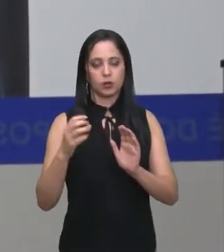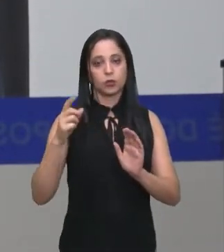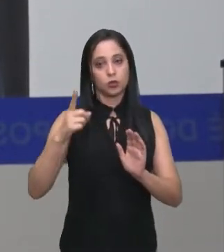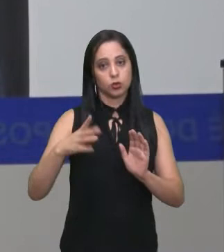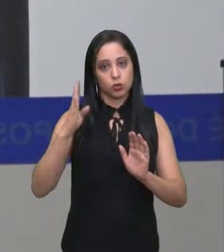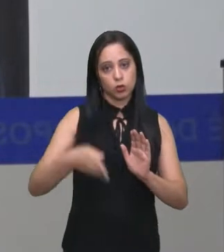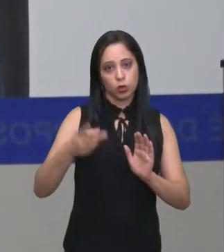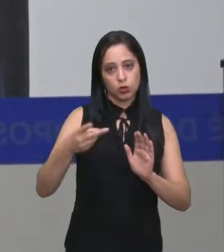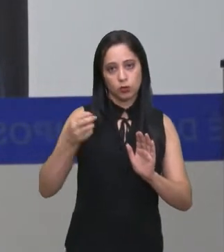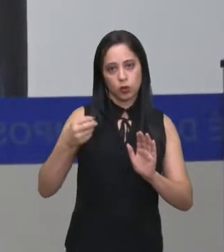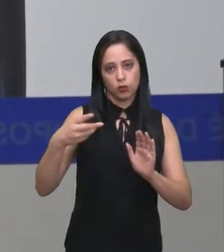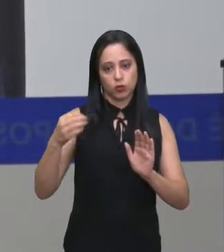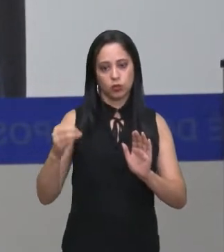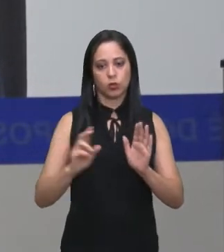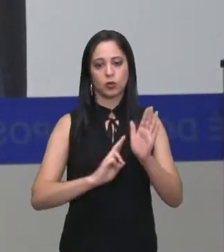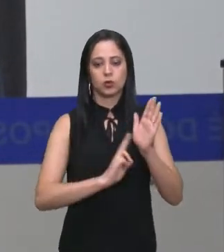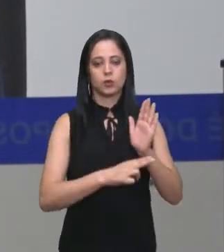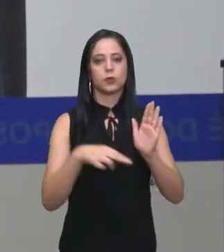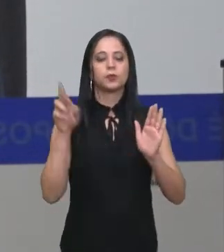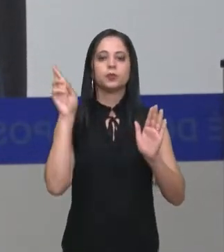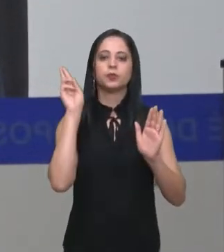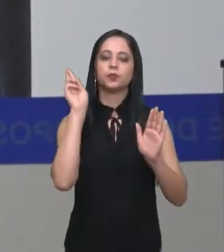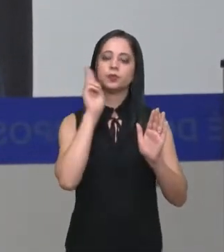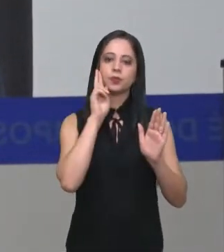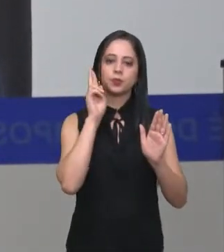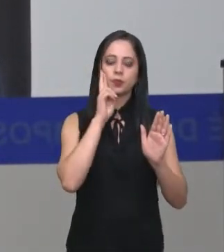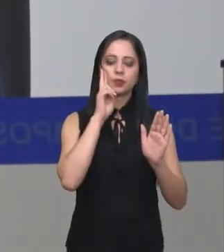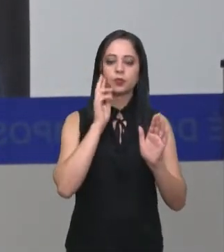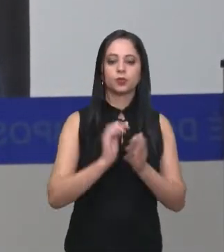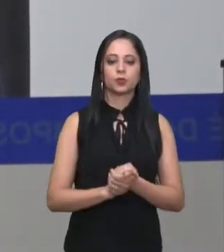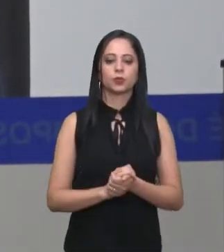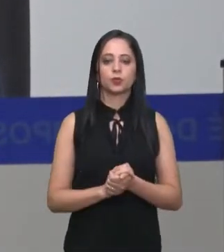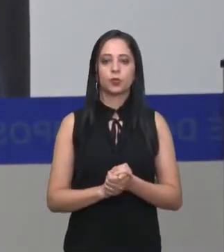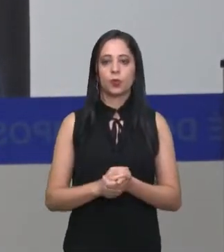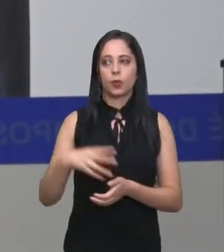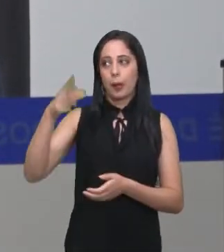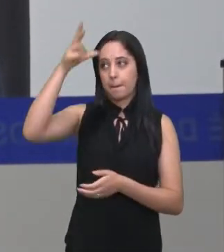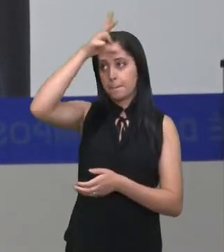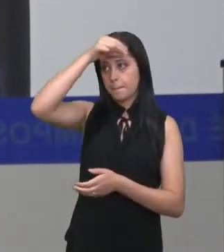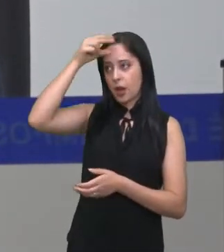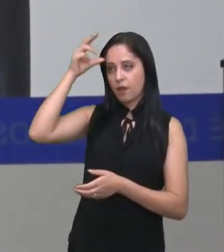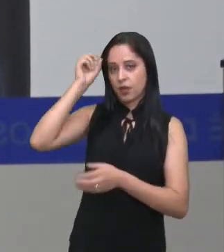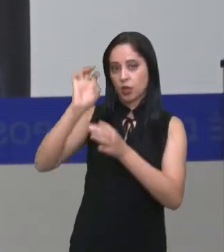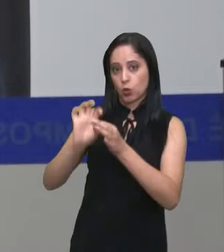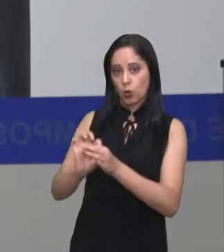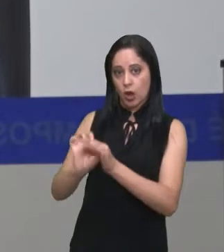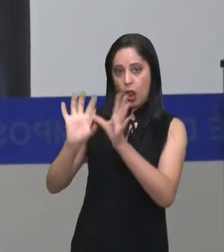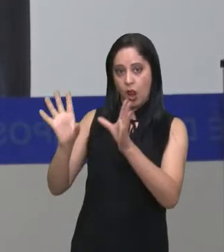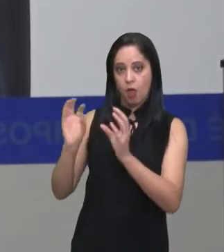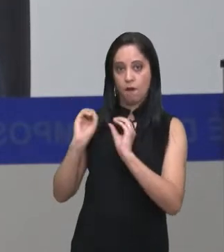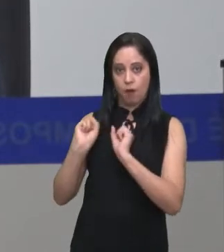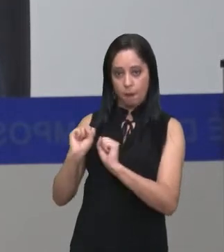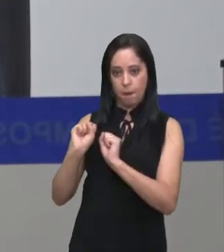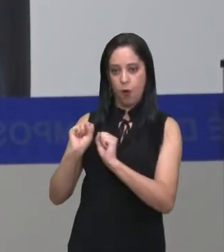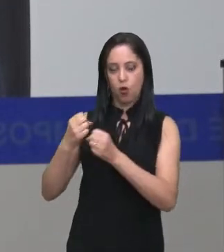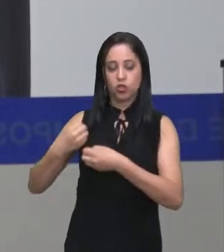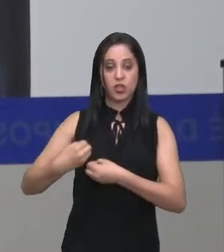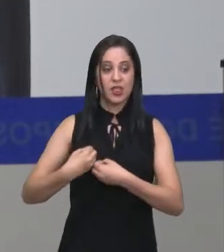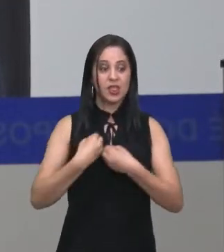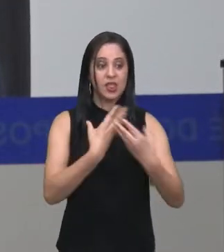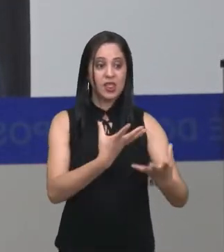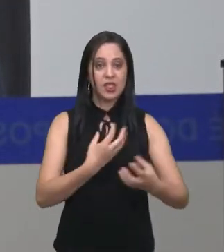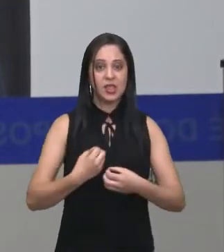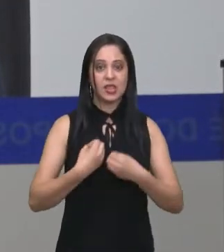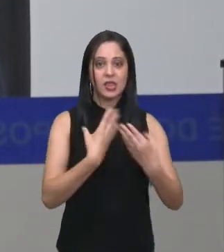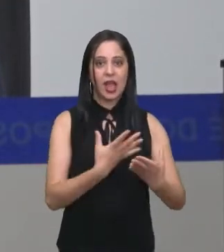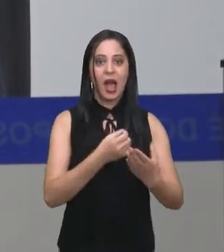104/2022, de autoria do vereador Renato Santiago. Autoriza o Poder Executivo a fornecer gratuitamente uniforme